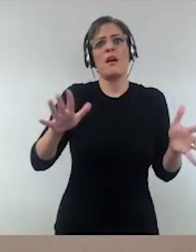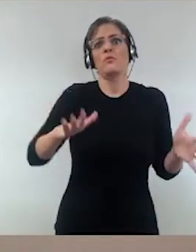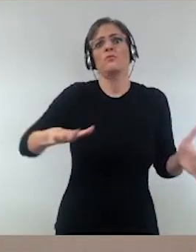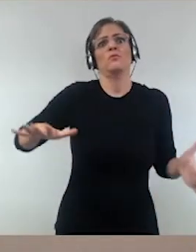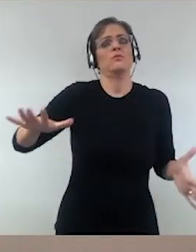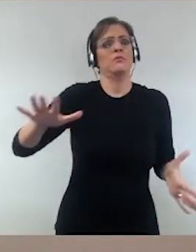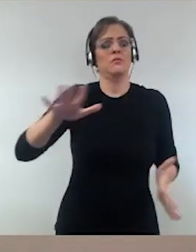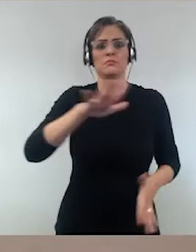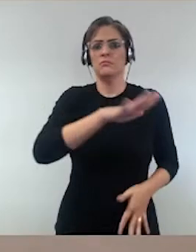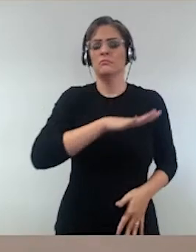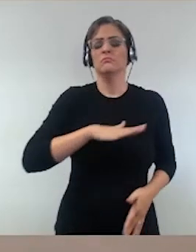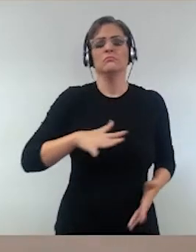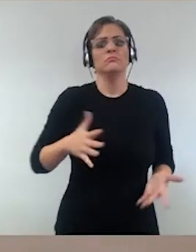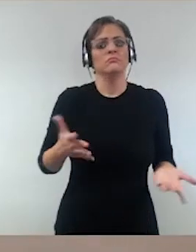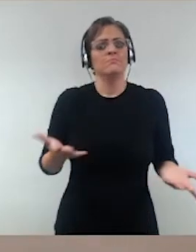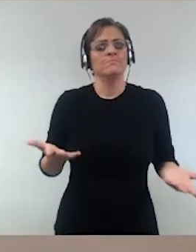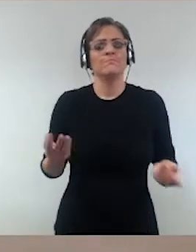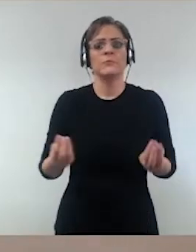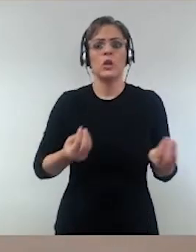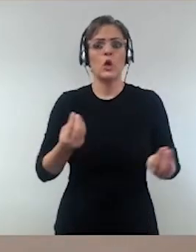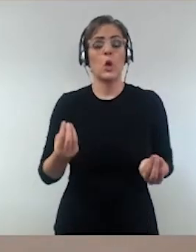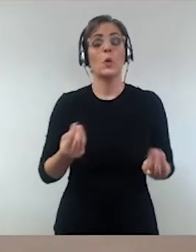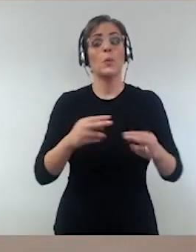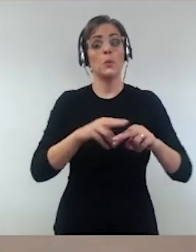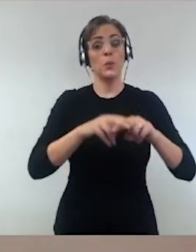direito de tal forma que ele possa